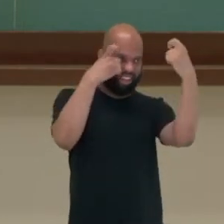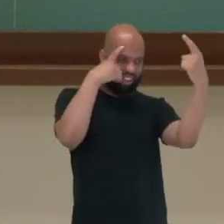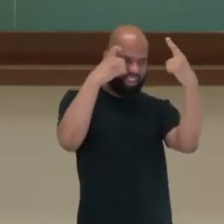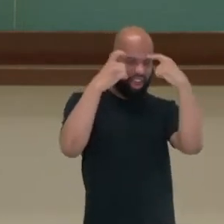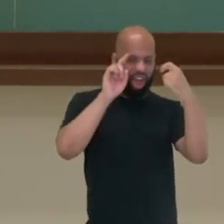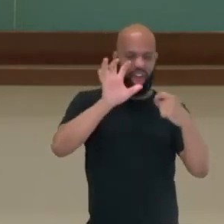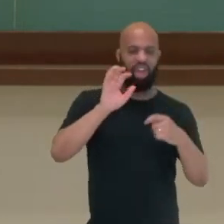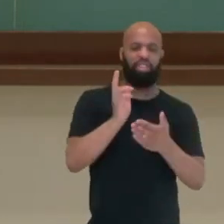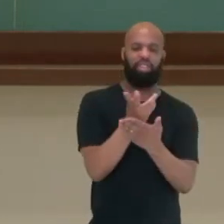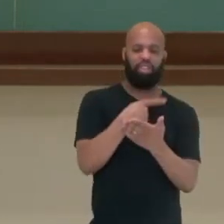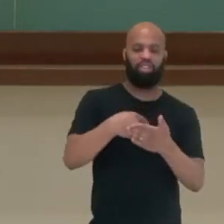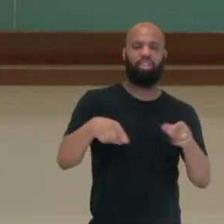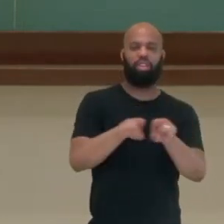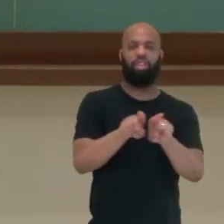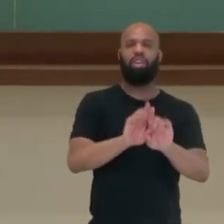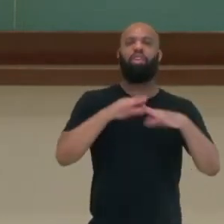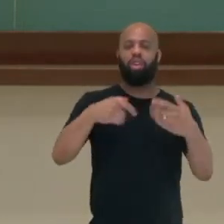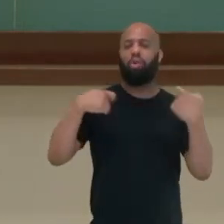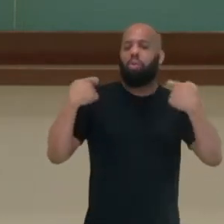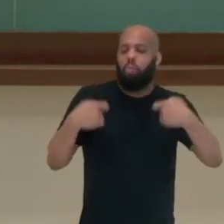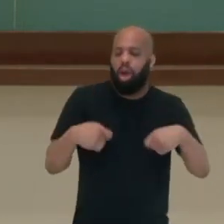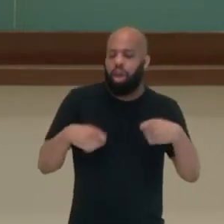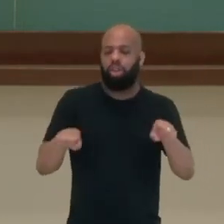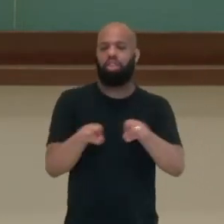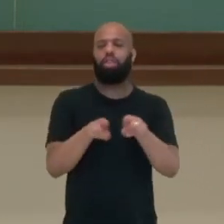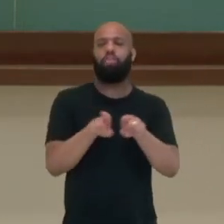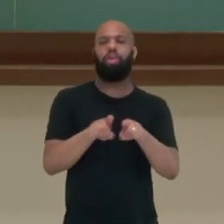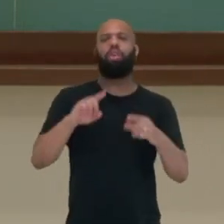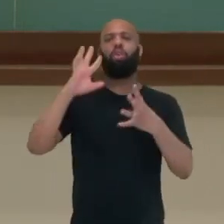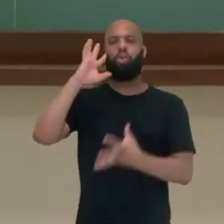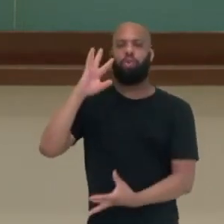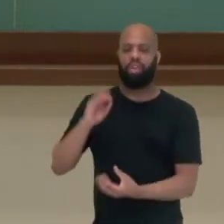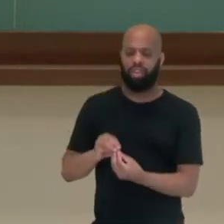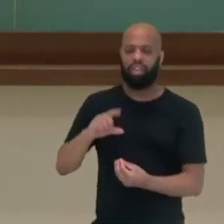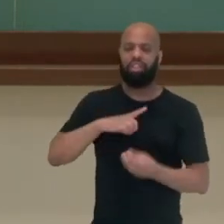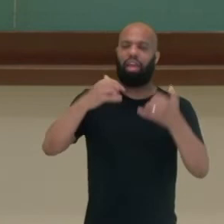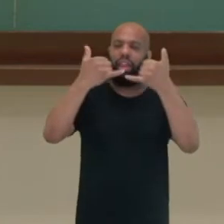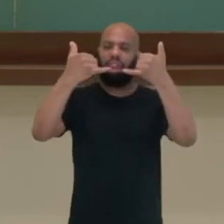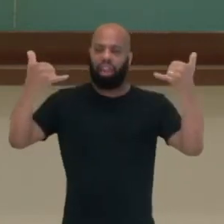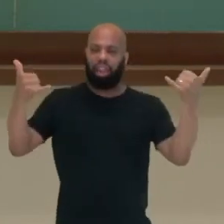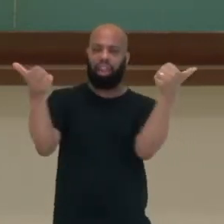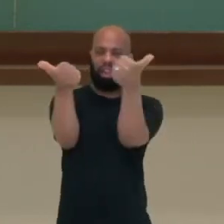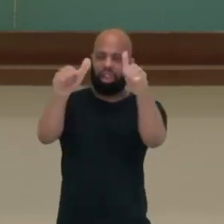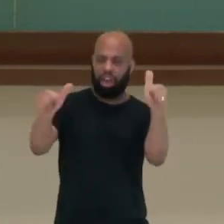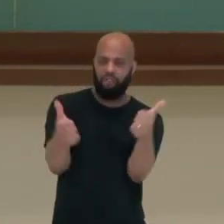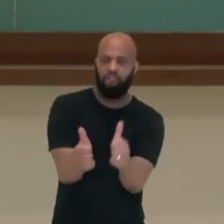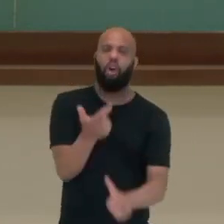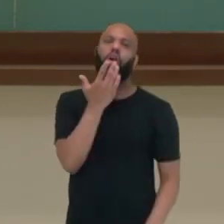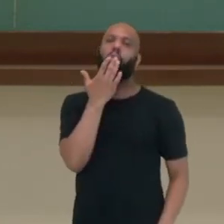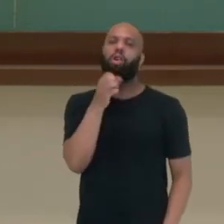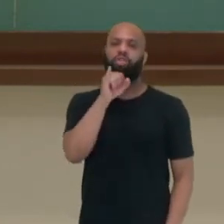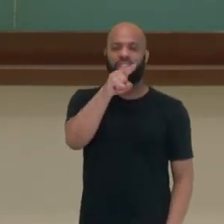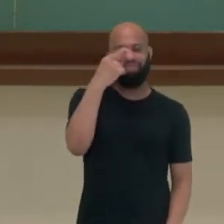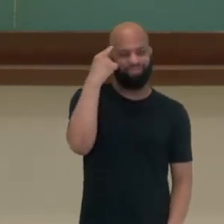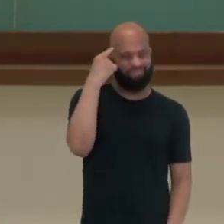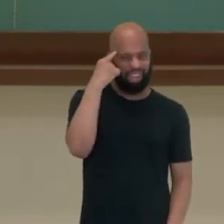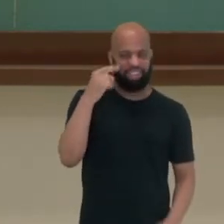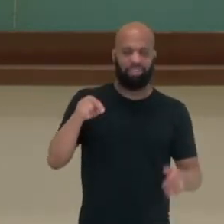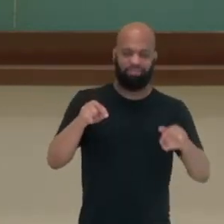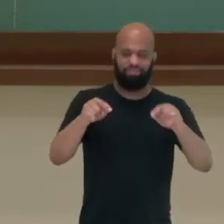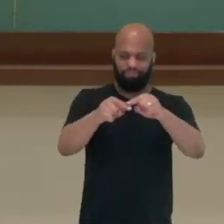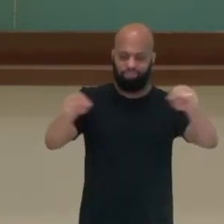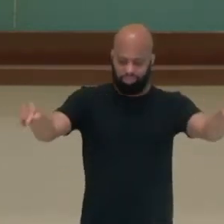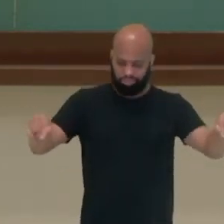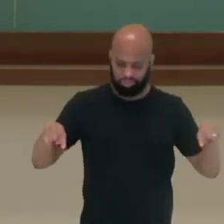croquis, estes esboços, então há necessidade de entender um pouco. Linhas, formas, cores, quando você vai pensar uma maquete, por exemplo, a